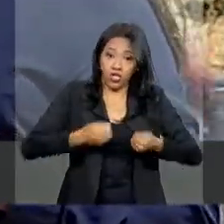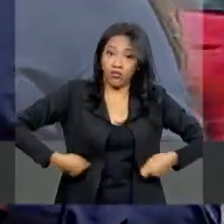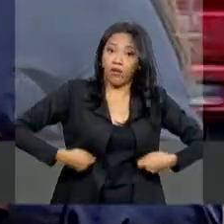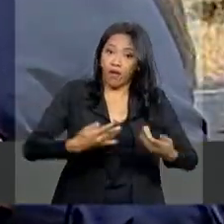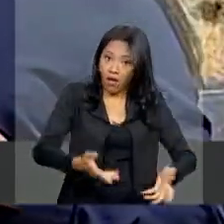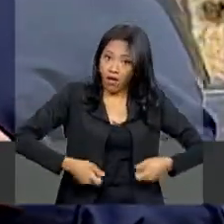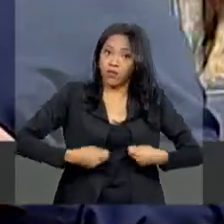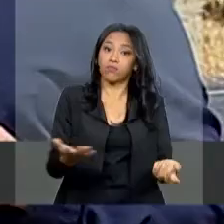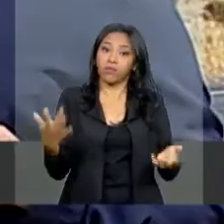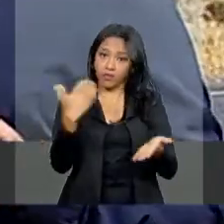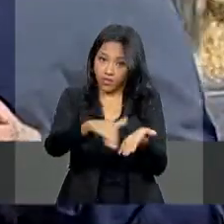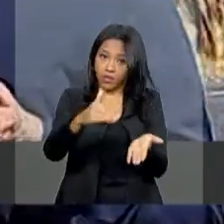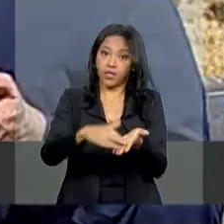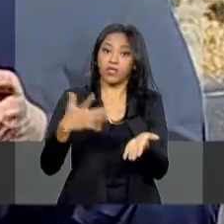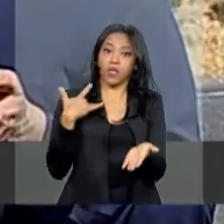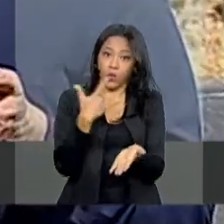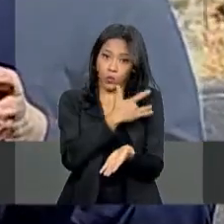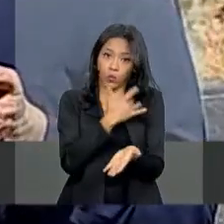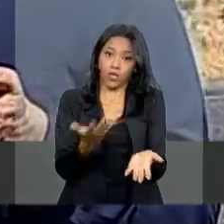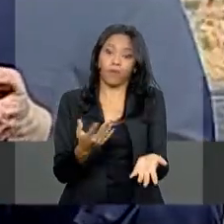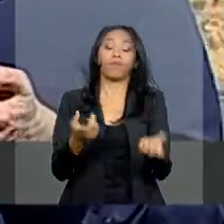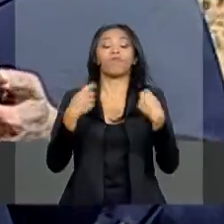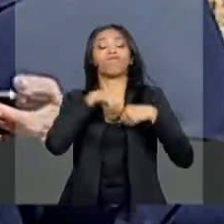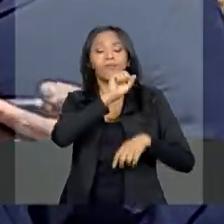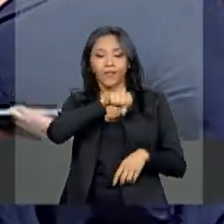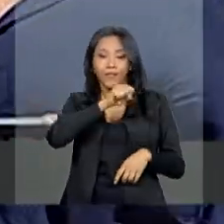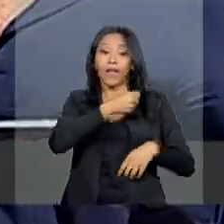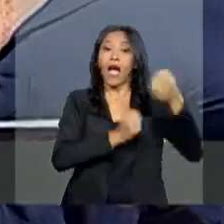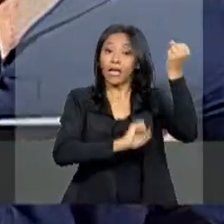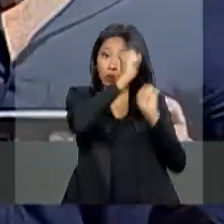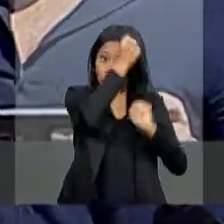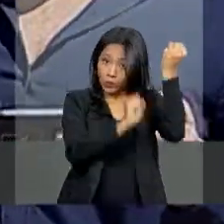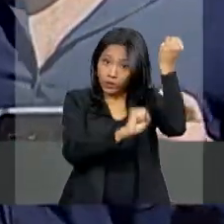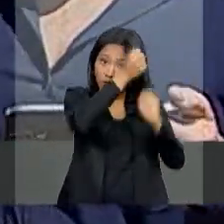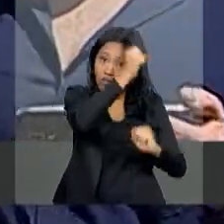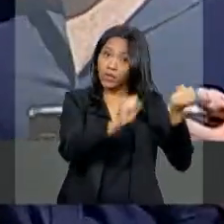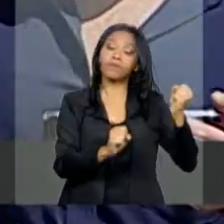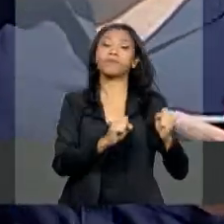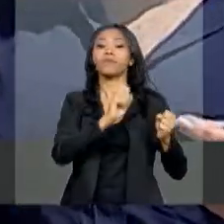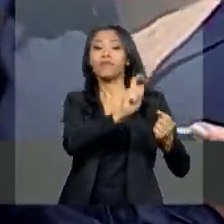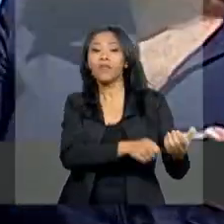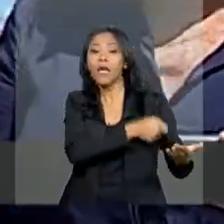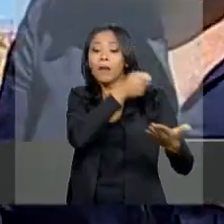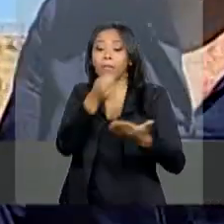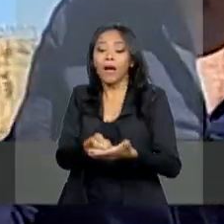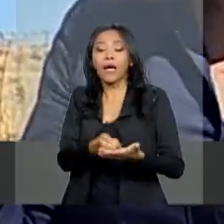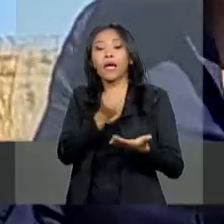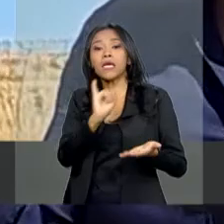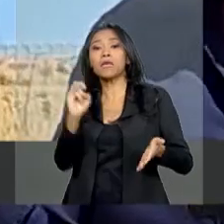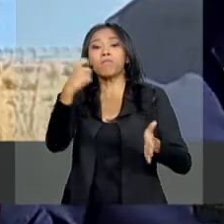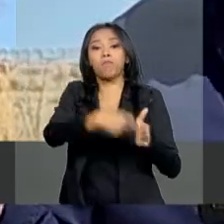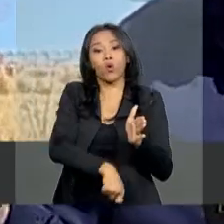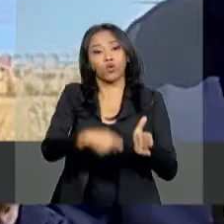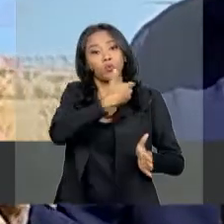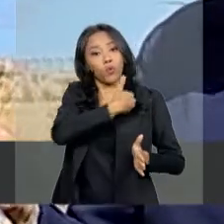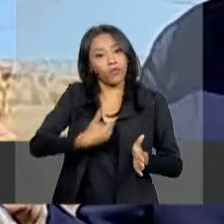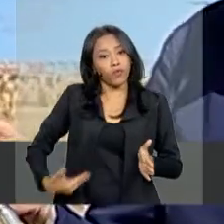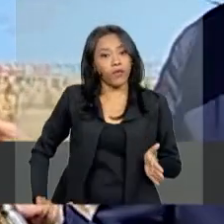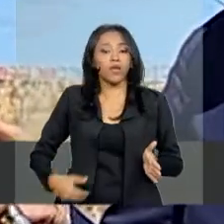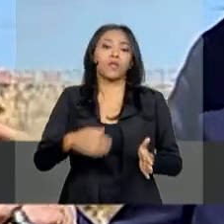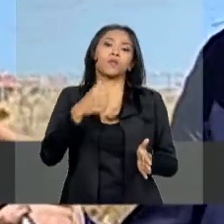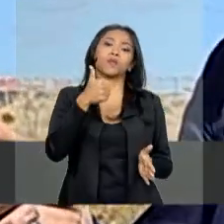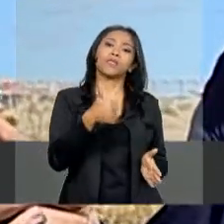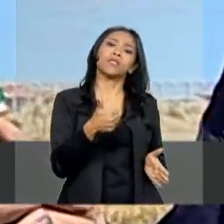altíssimo né enquanto que a indústria fumageira ela ela paga para o governo íntimo de impostos é cerca de